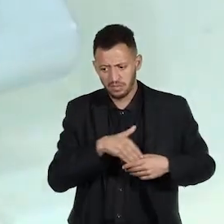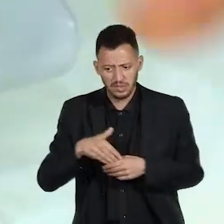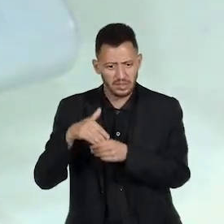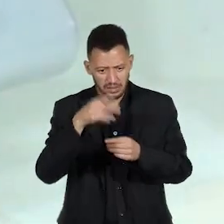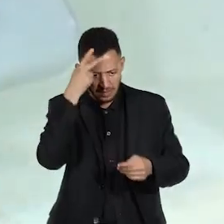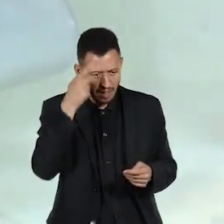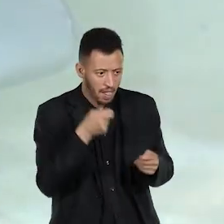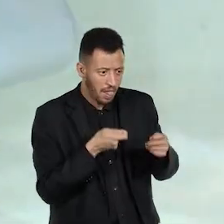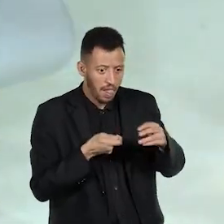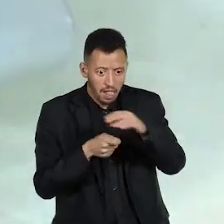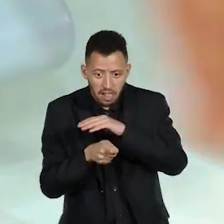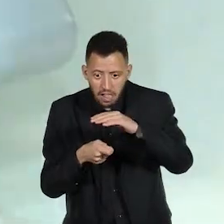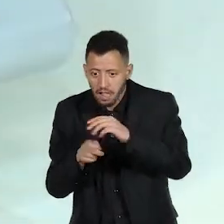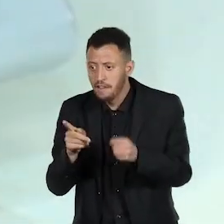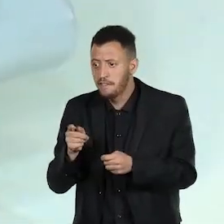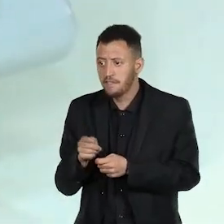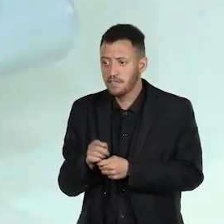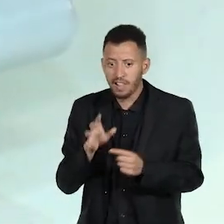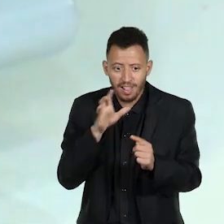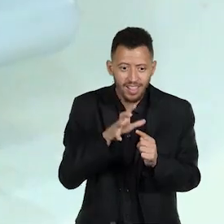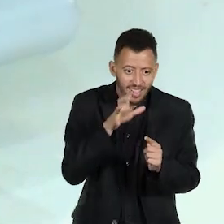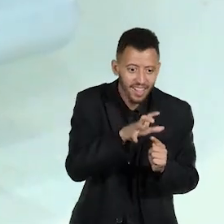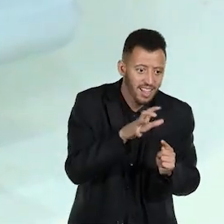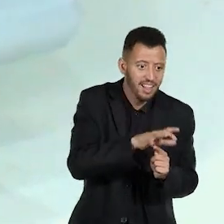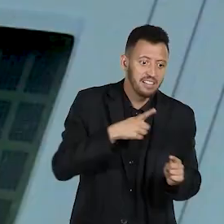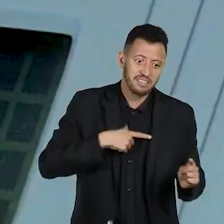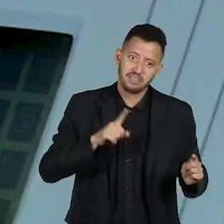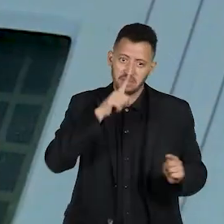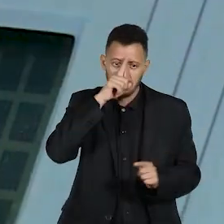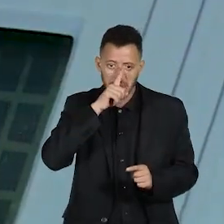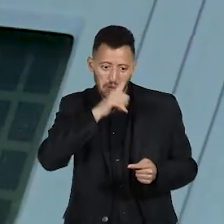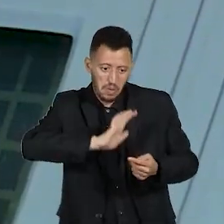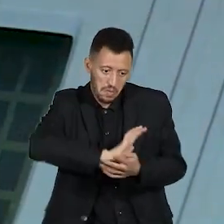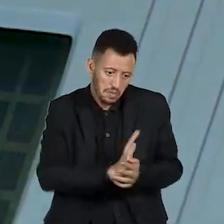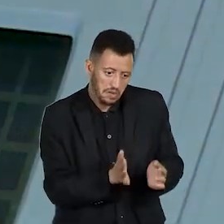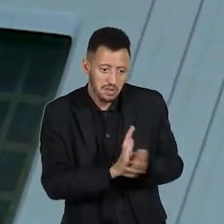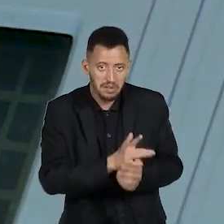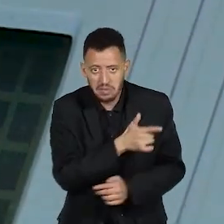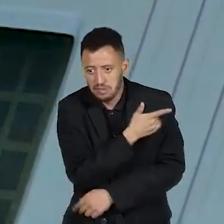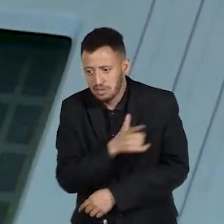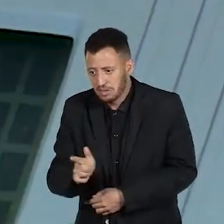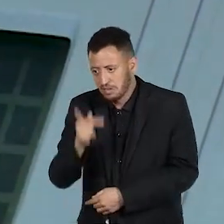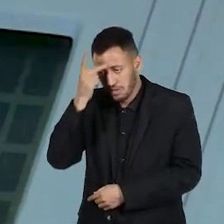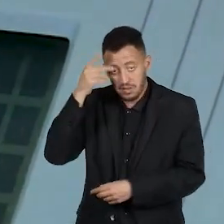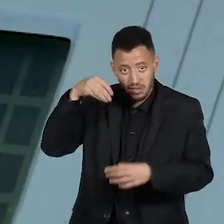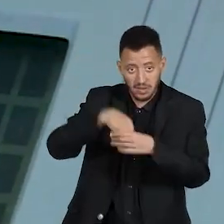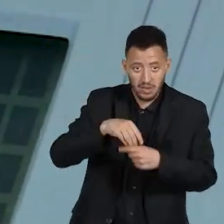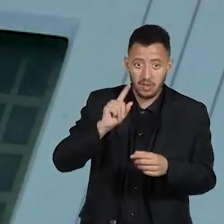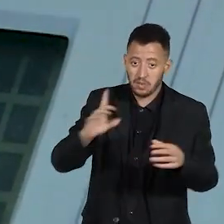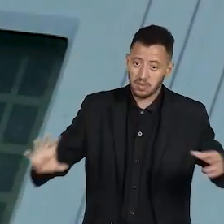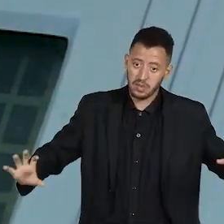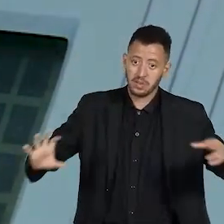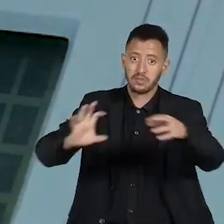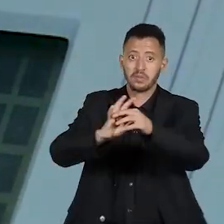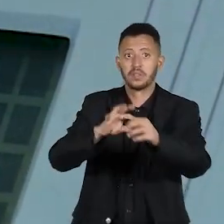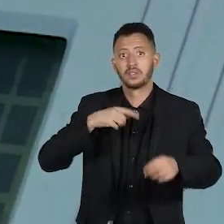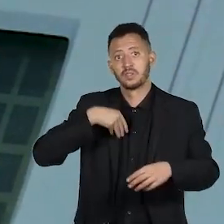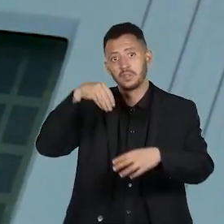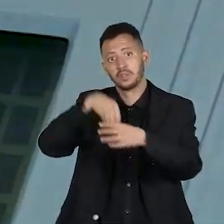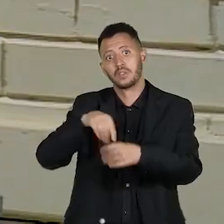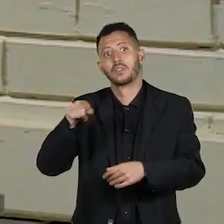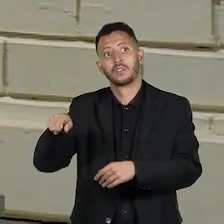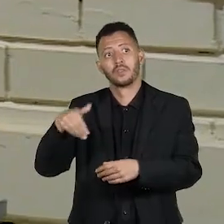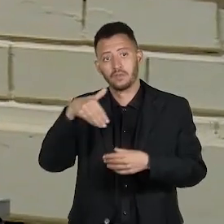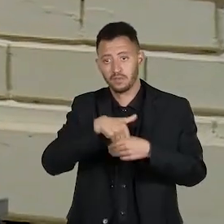de 500 trabalhadoras e trabalhadores assediados com práticas de coação, intimidação, ameaça, humilhação ou